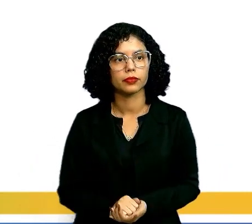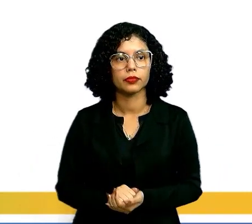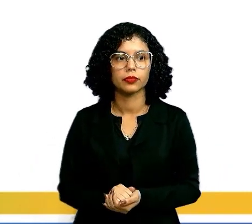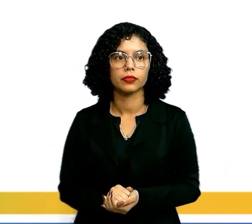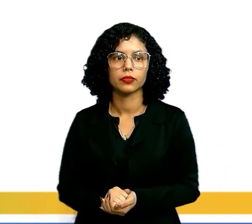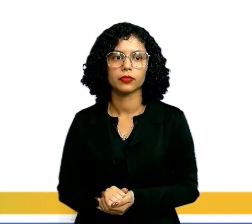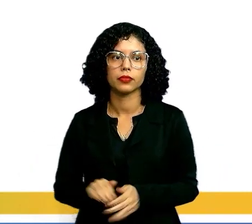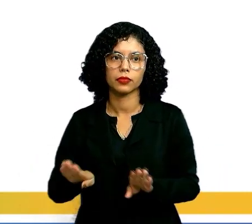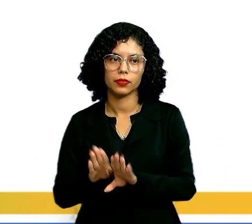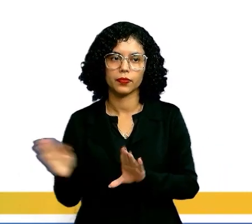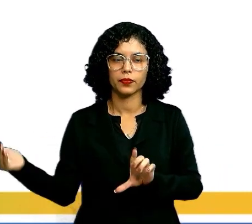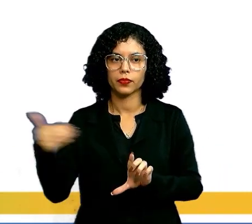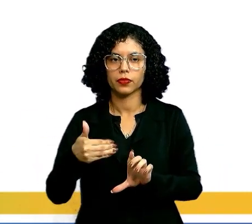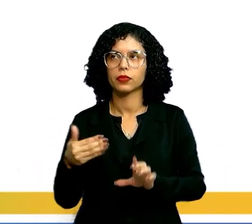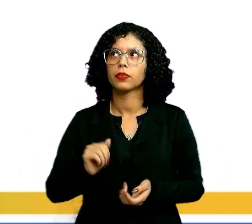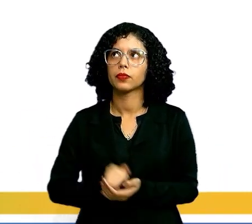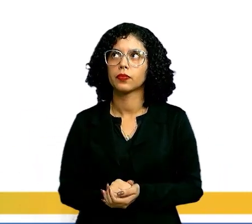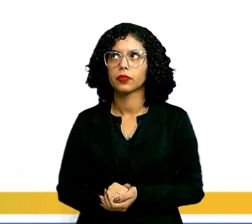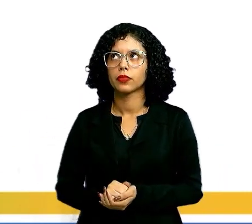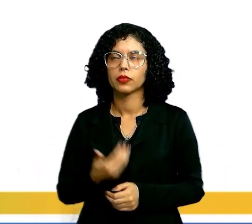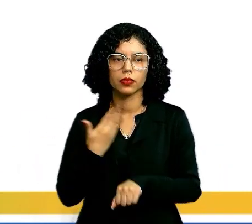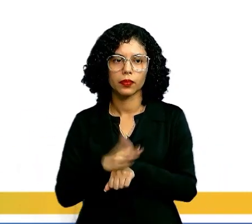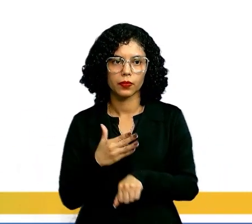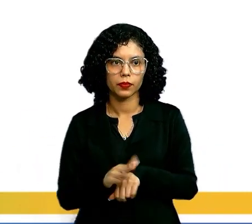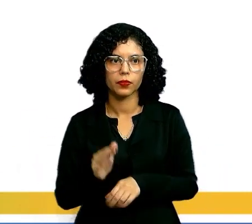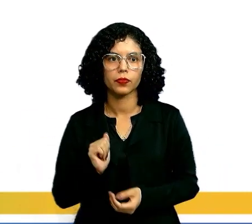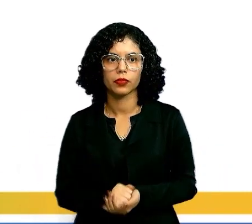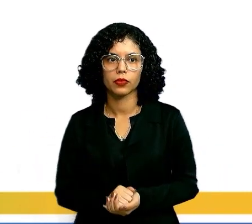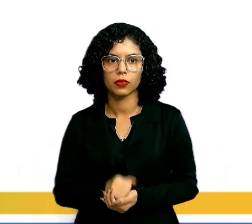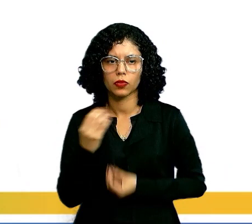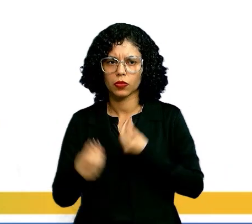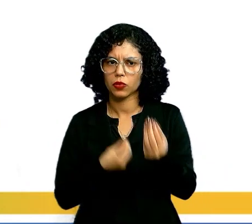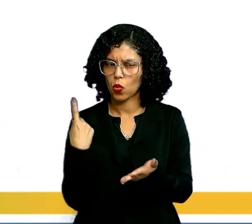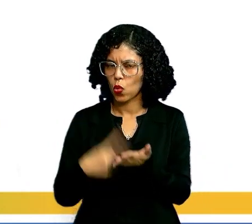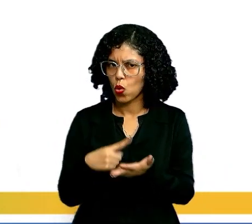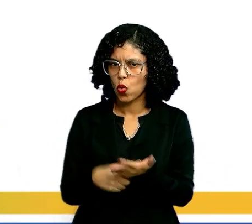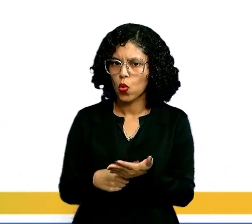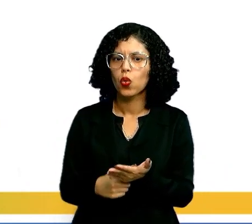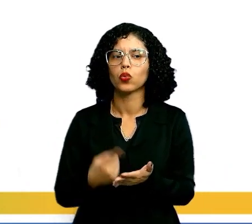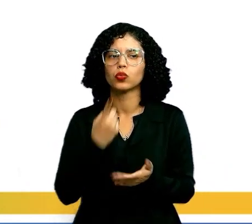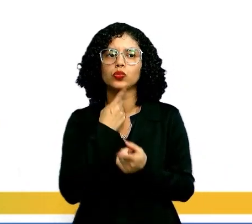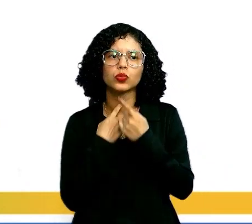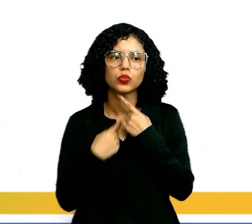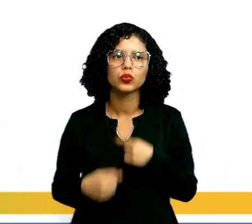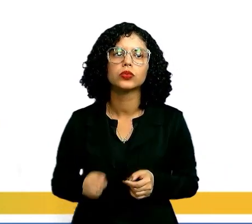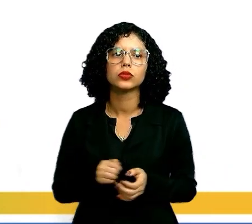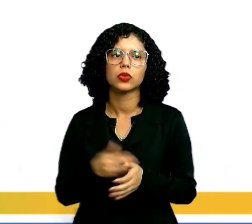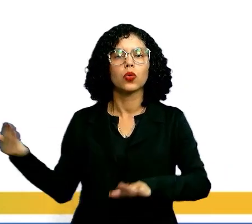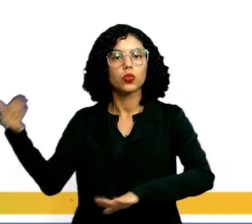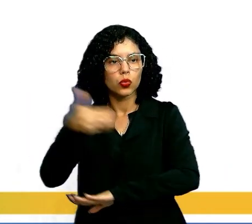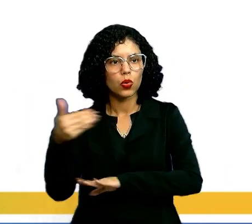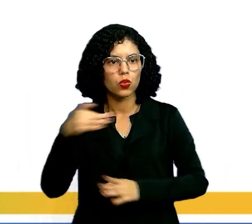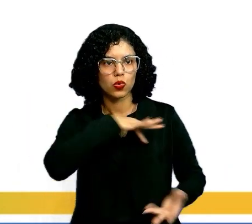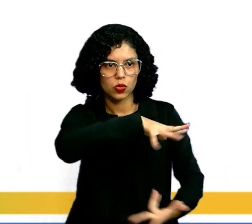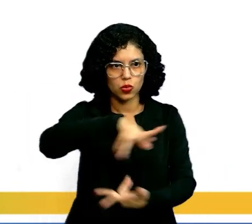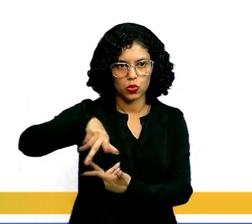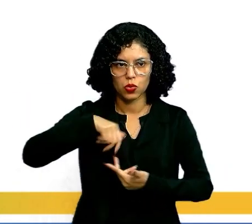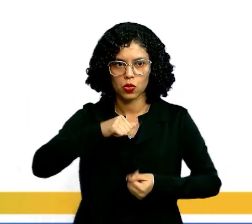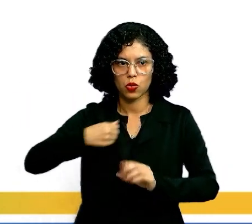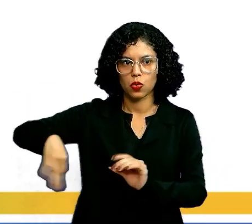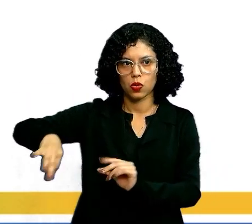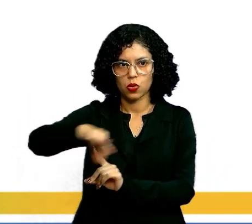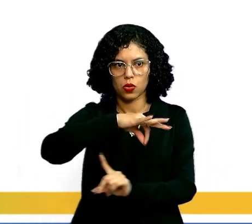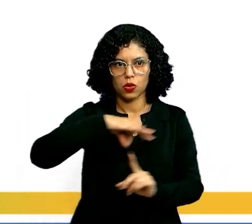das práticas di acese dos exercícios espirituais como condição para a satisfação e o